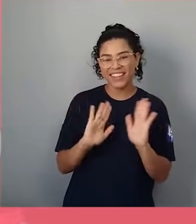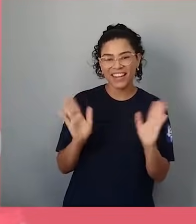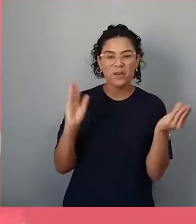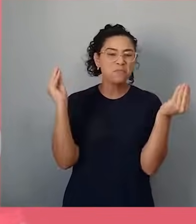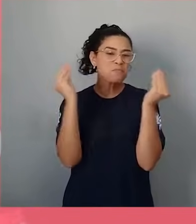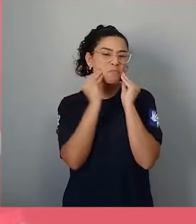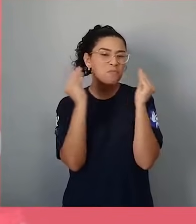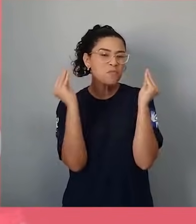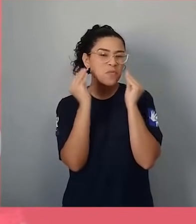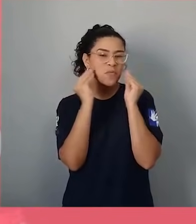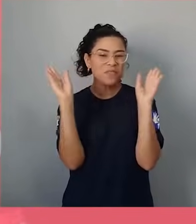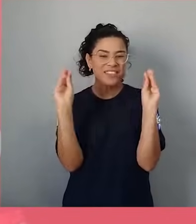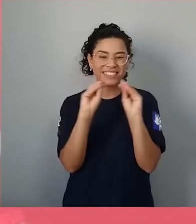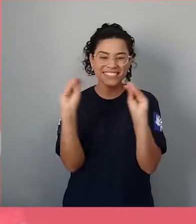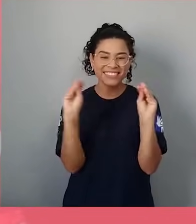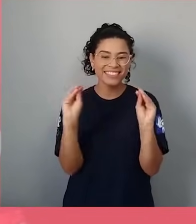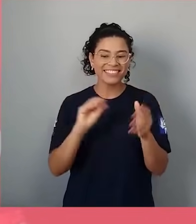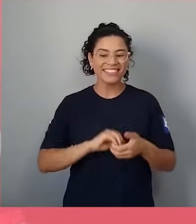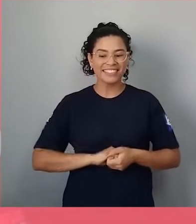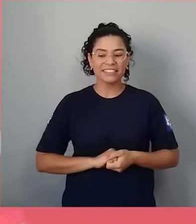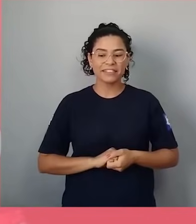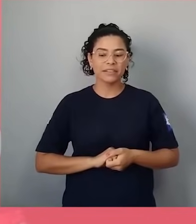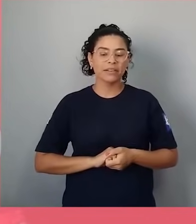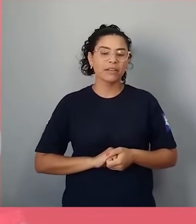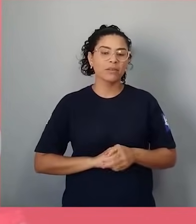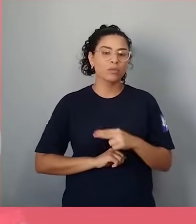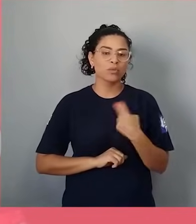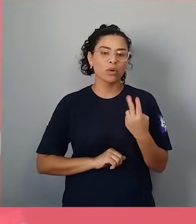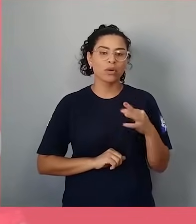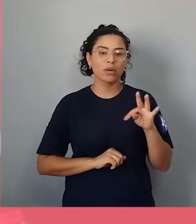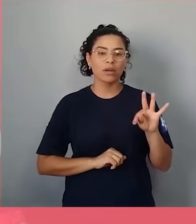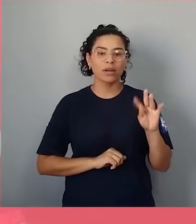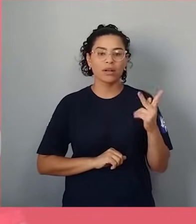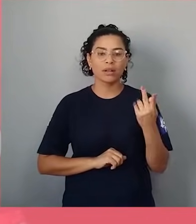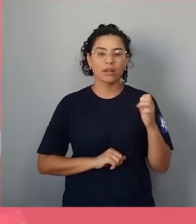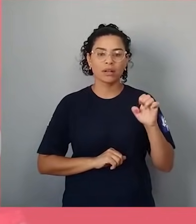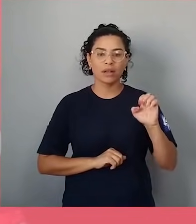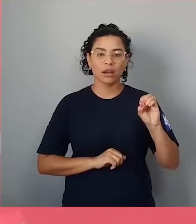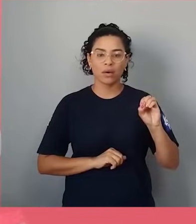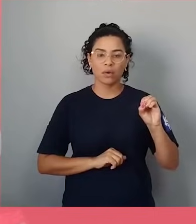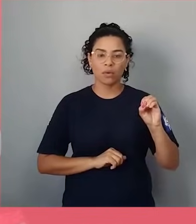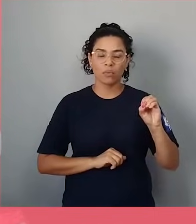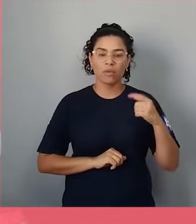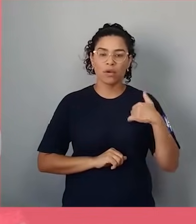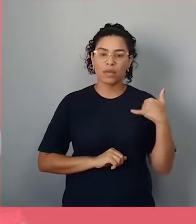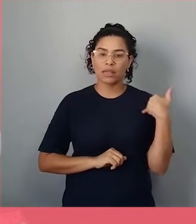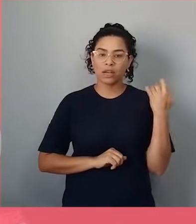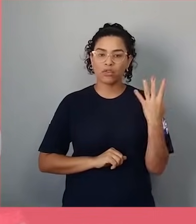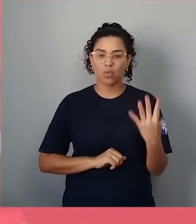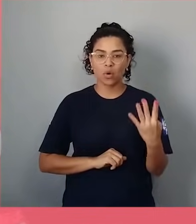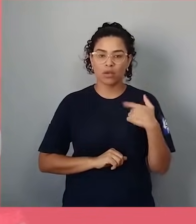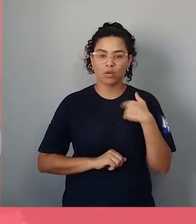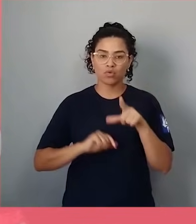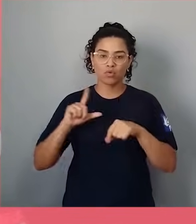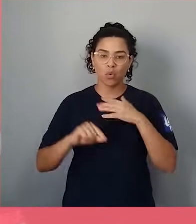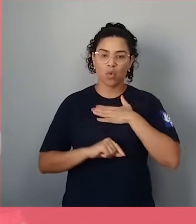um beijão! Eu tenho 4 anos, gosto de cor